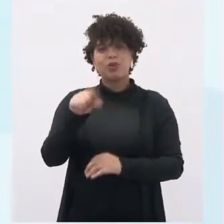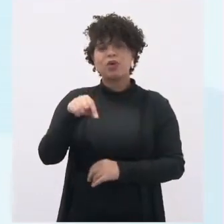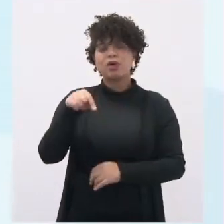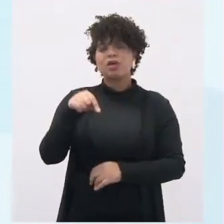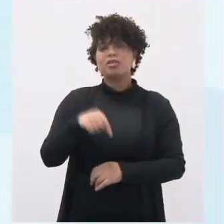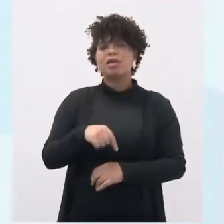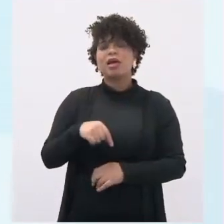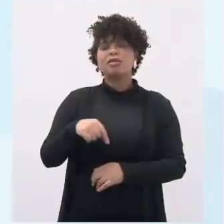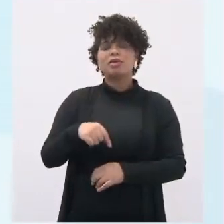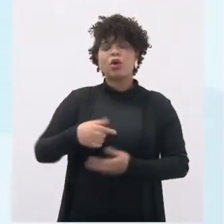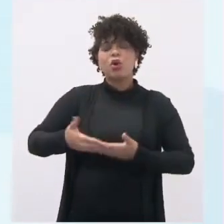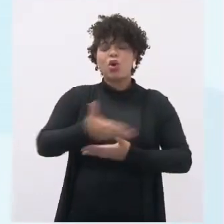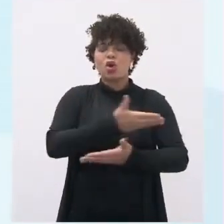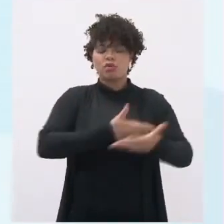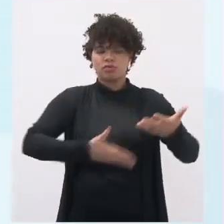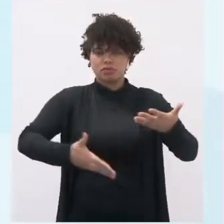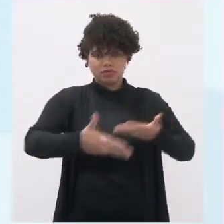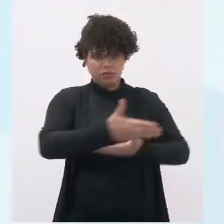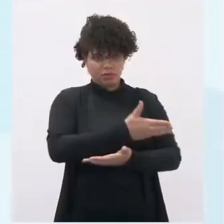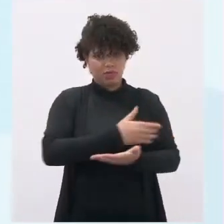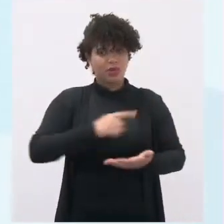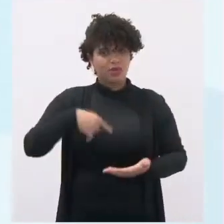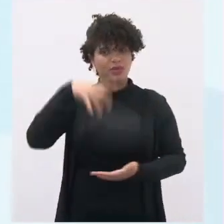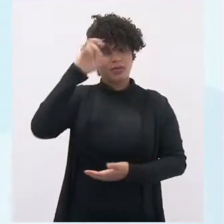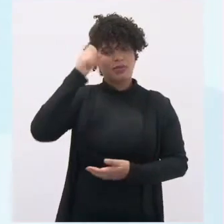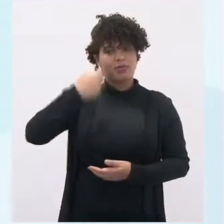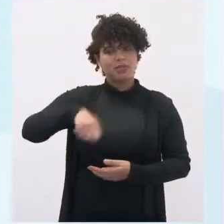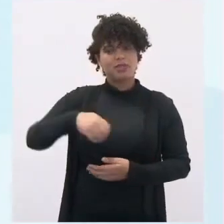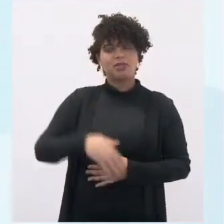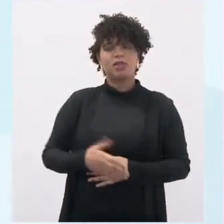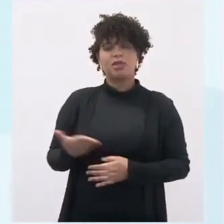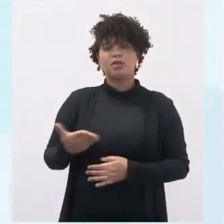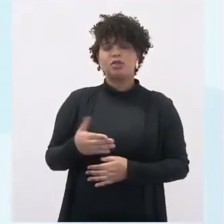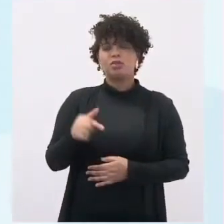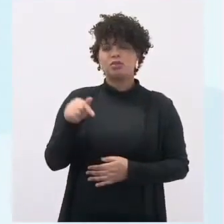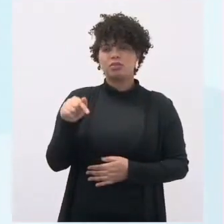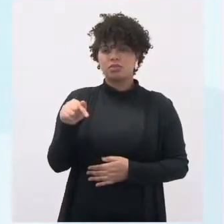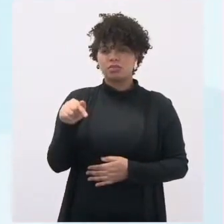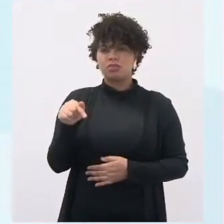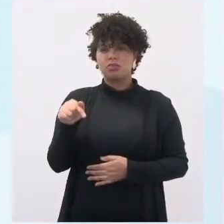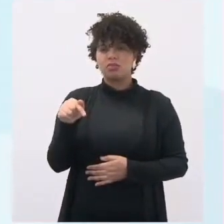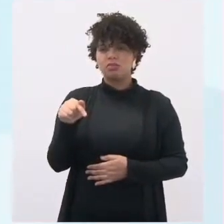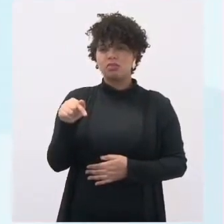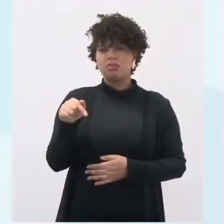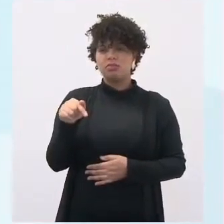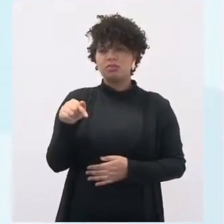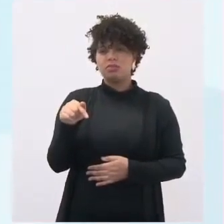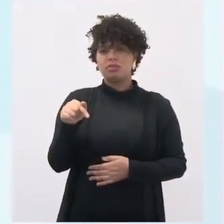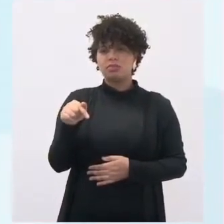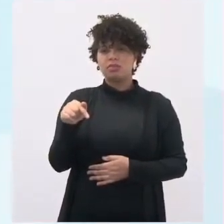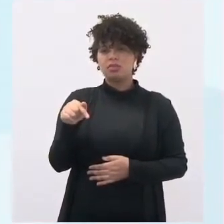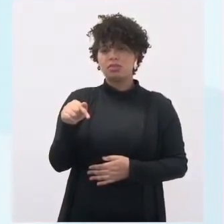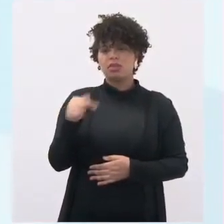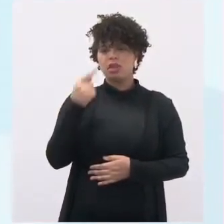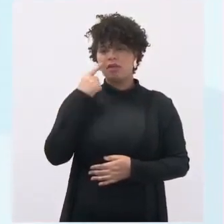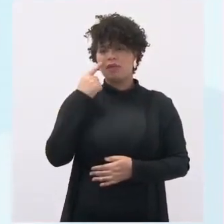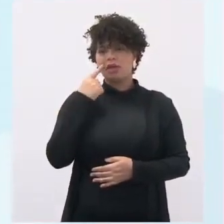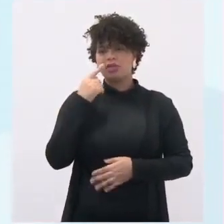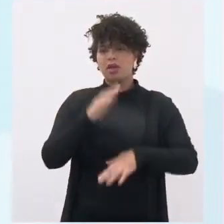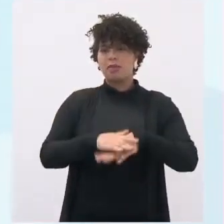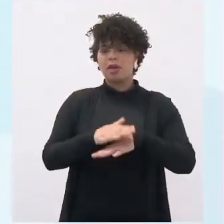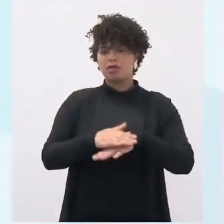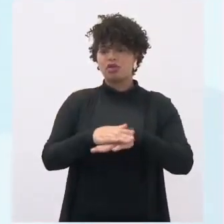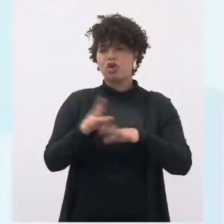a conviver. Tá? Então, esse é muito importante. Para o próximo, nós temos a questão de argumentar com base em fatos, dados e